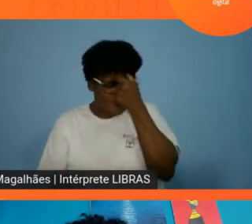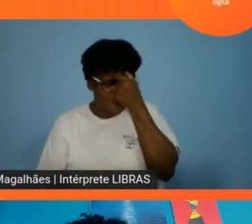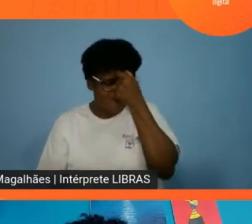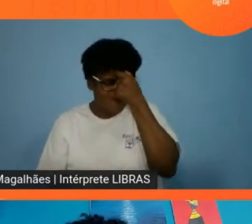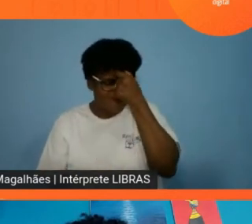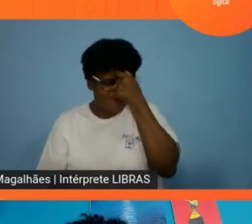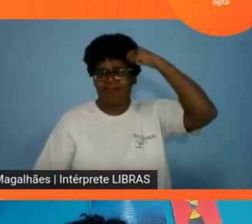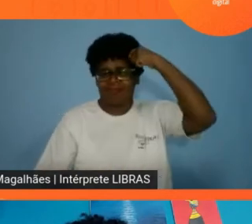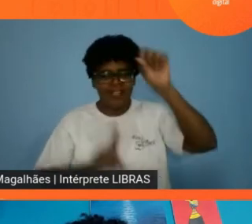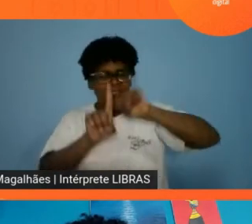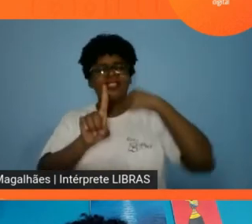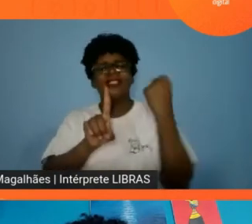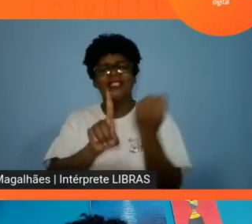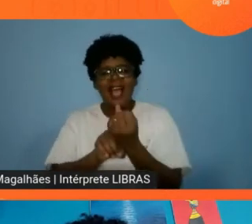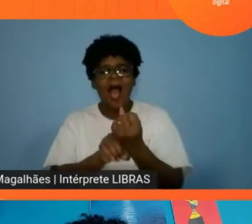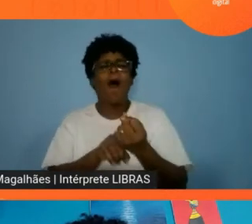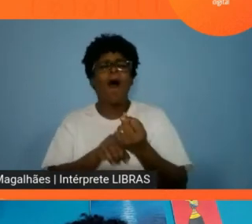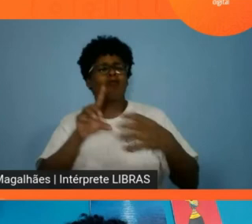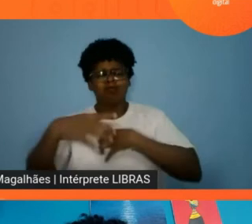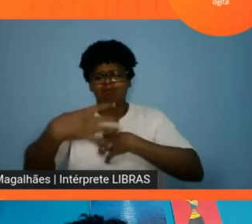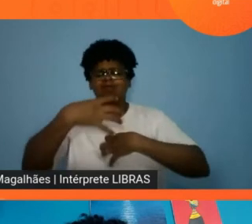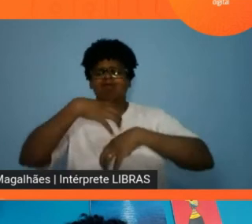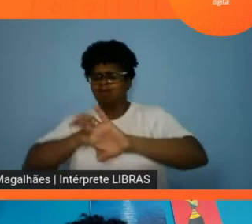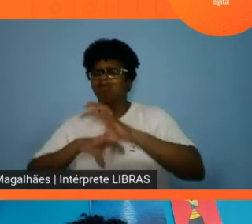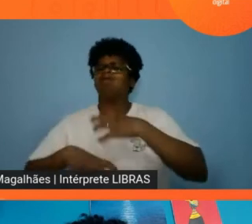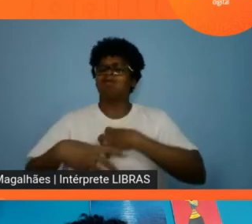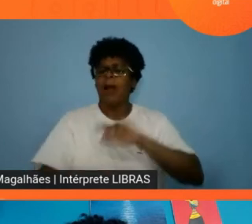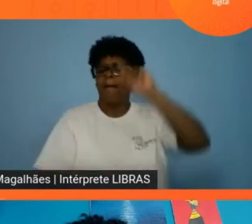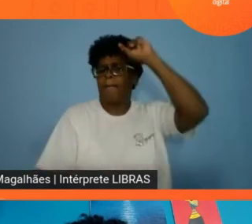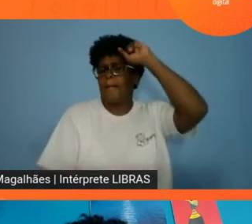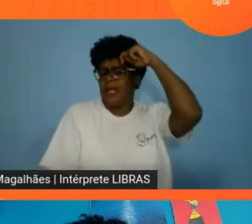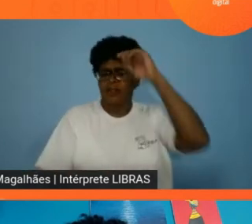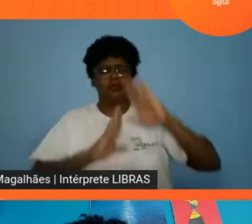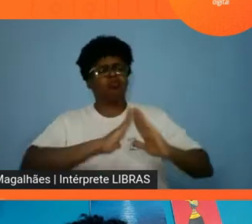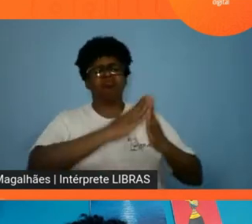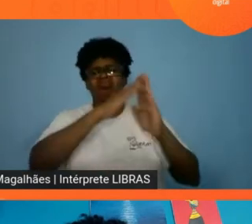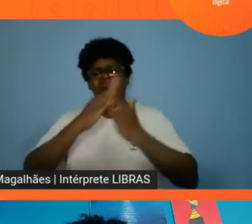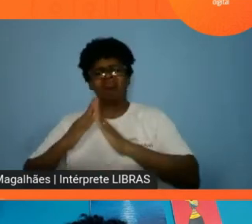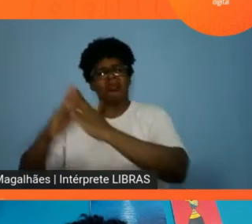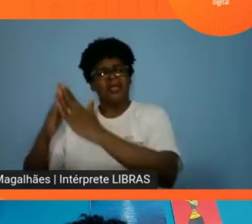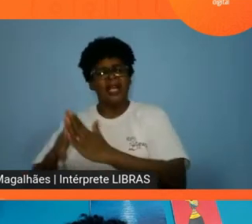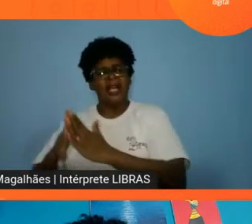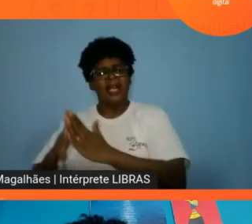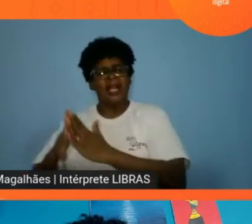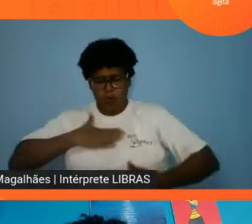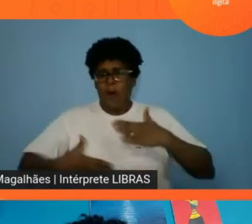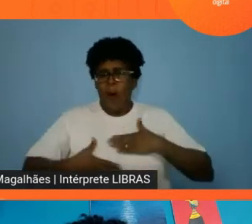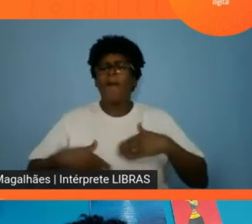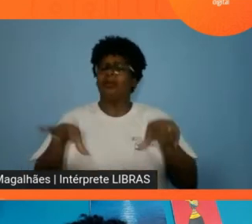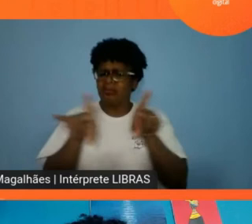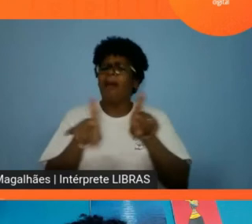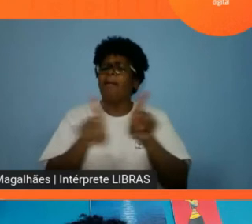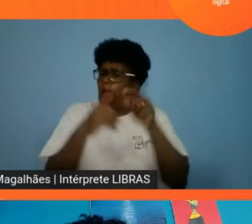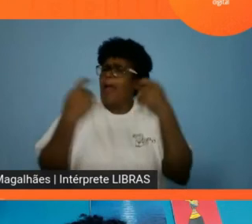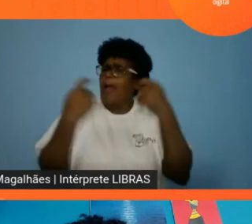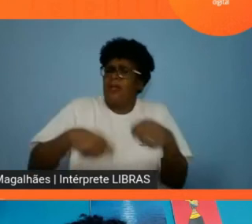racial, né, se entender como um preto periférico, e como seu corpo é político, e a gente precisa se atentar